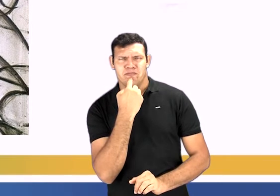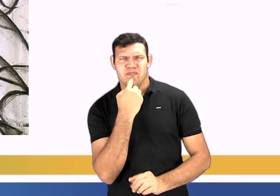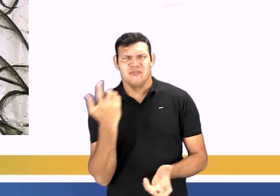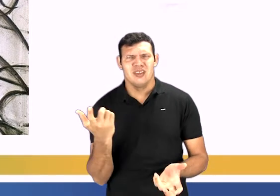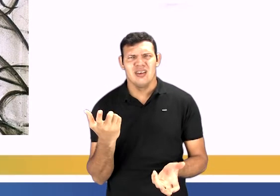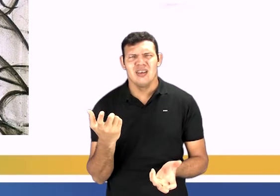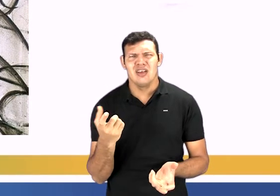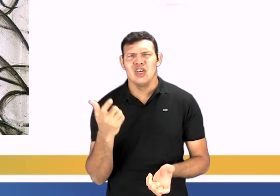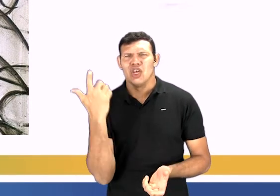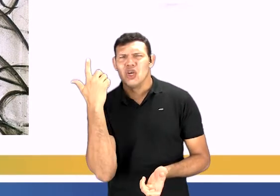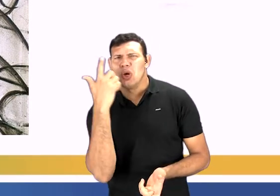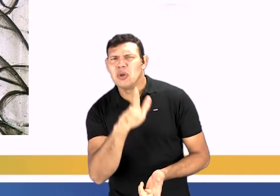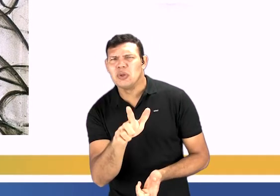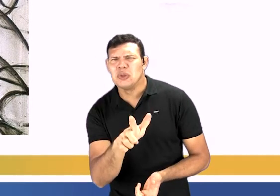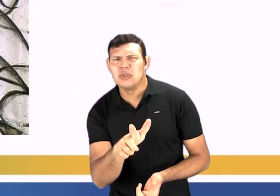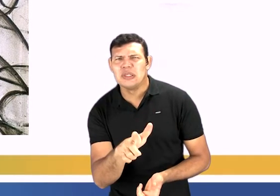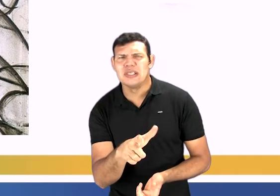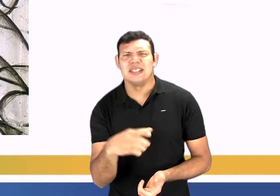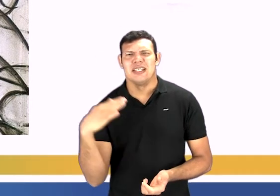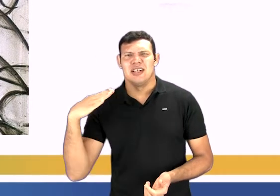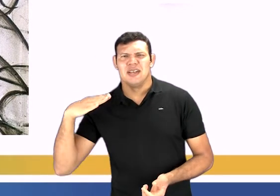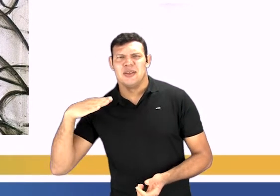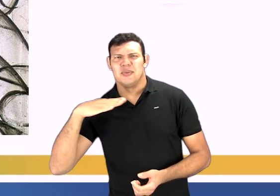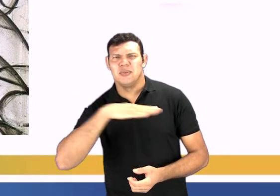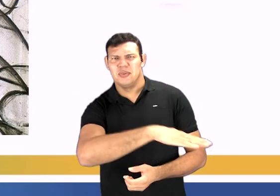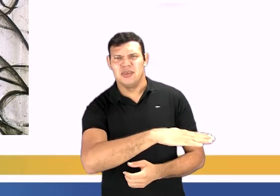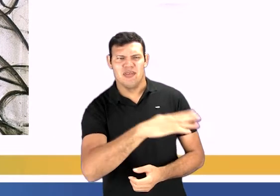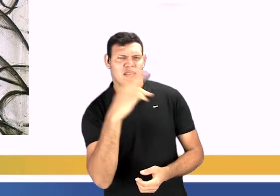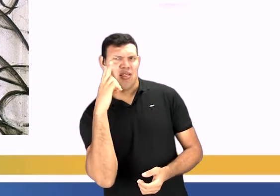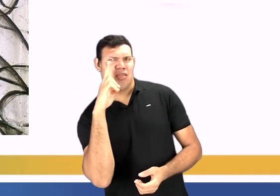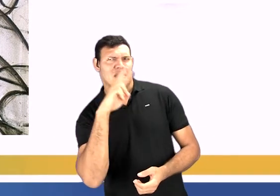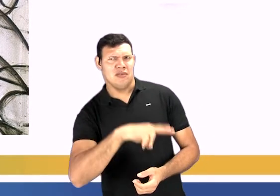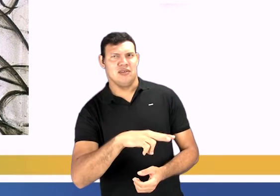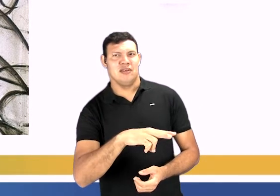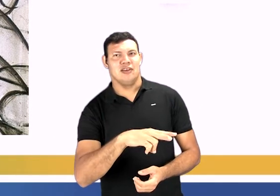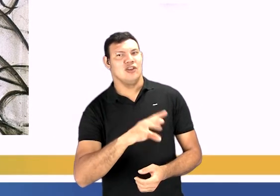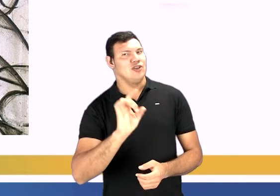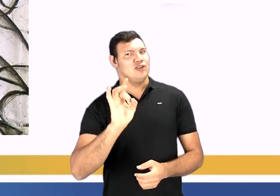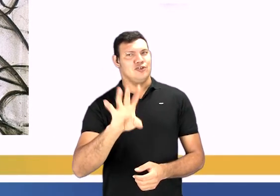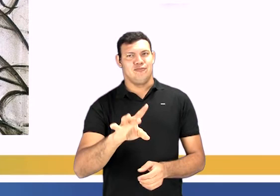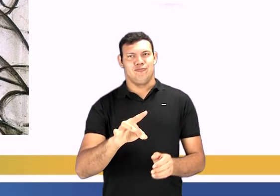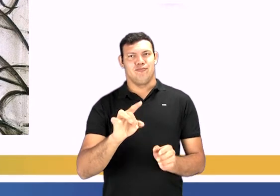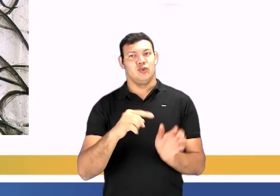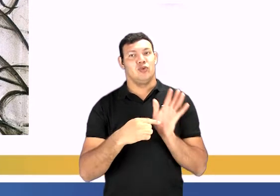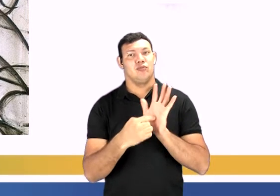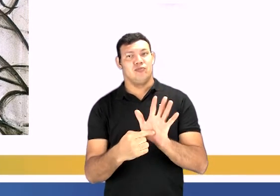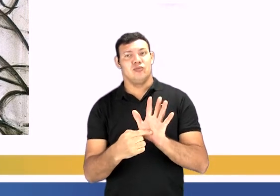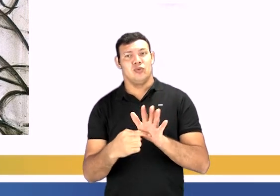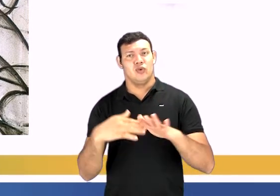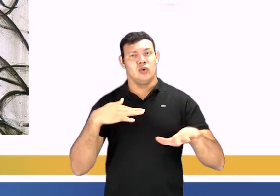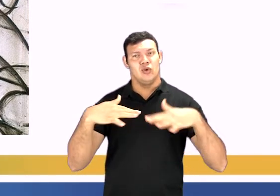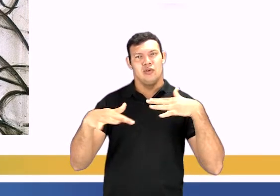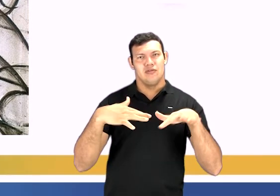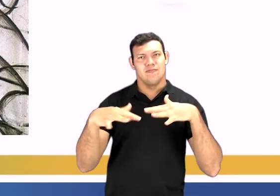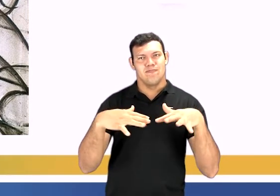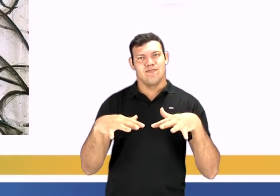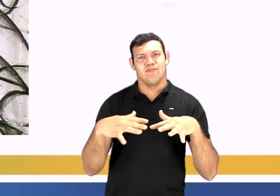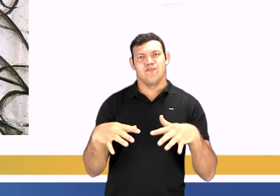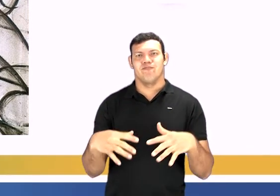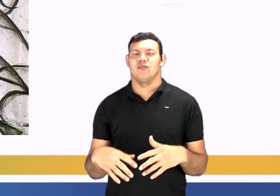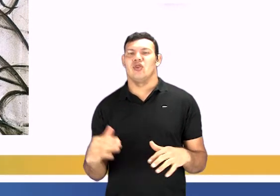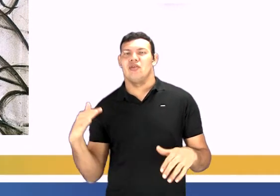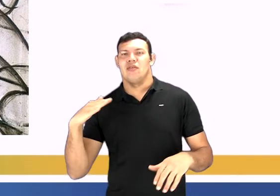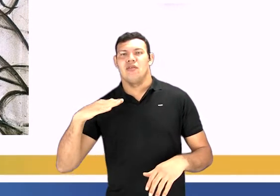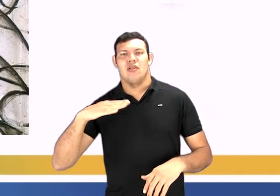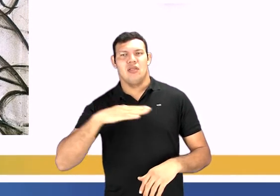consegue ver o automóvel, porque a ideia deles é ilustrar o movimento e não o objeto em si. E aí é nesse momento